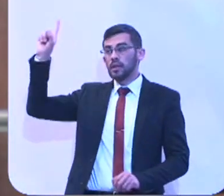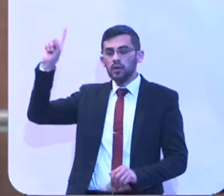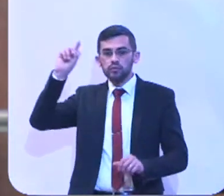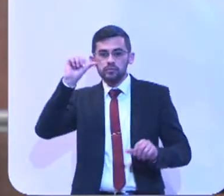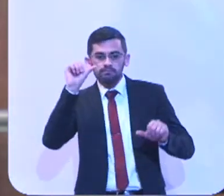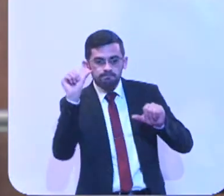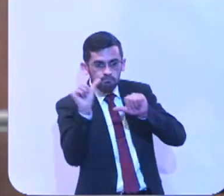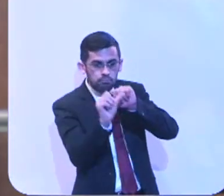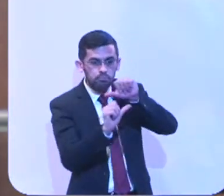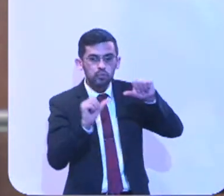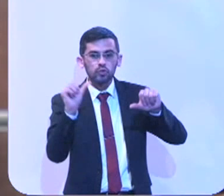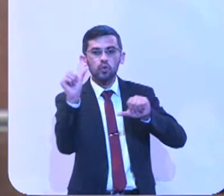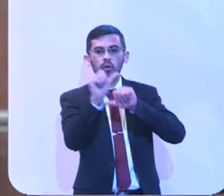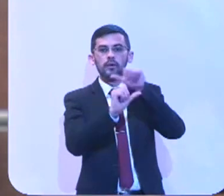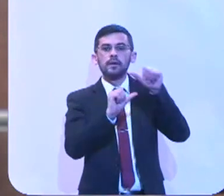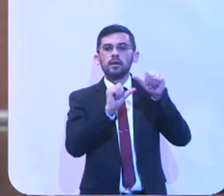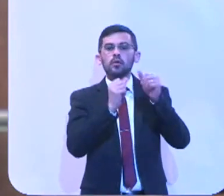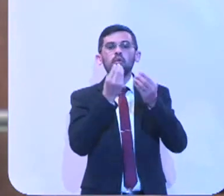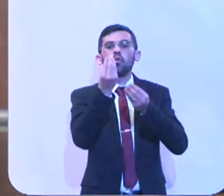da igreja.